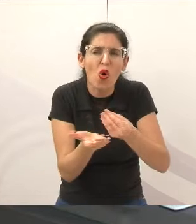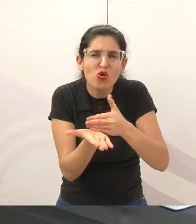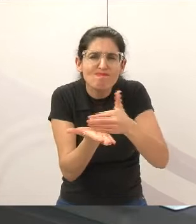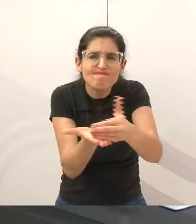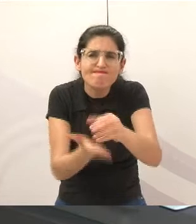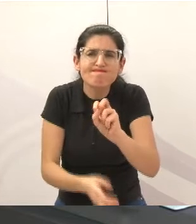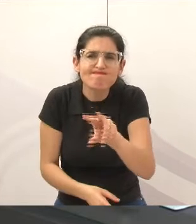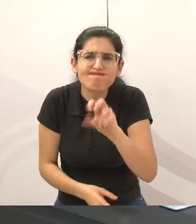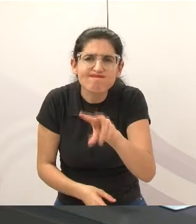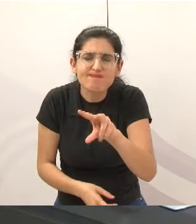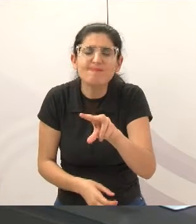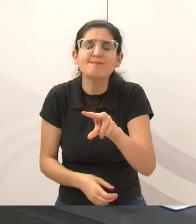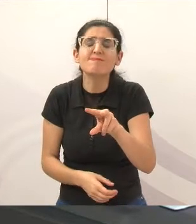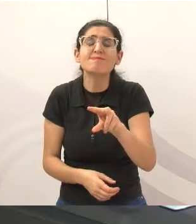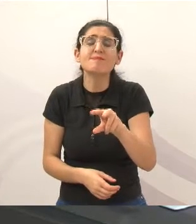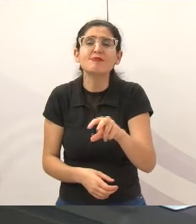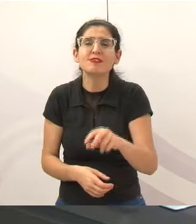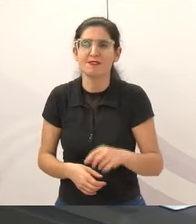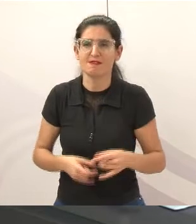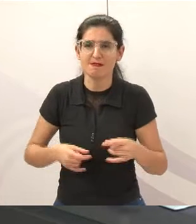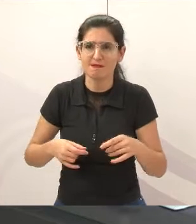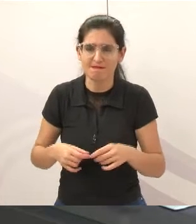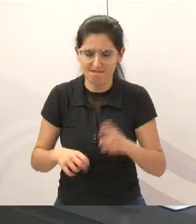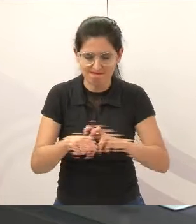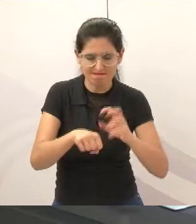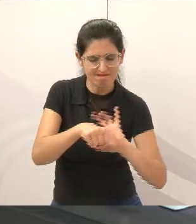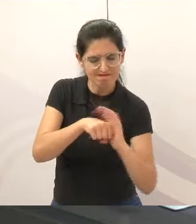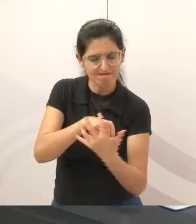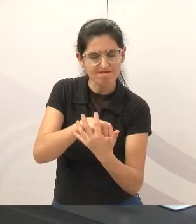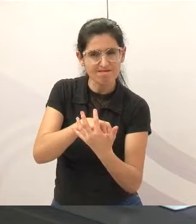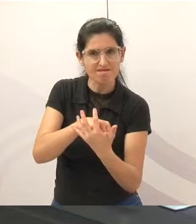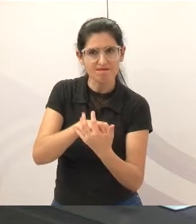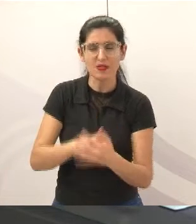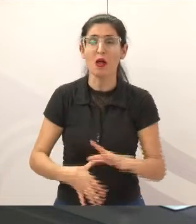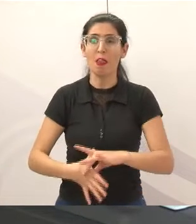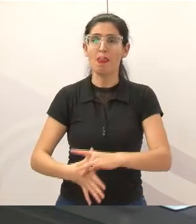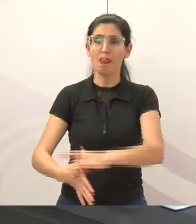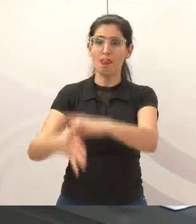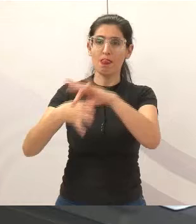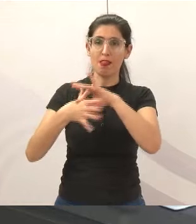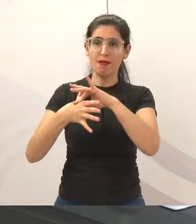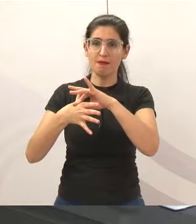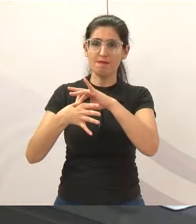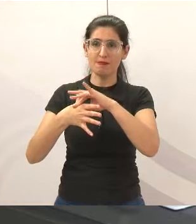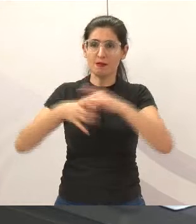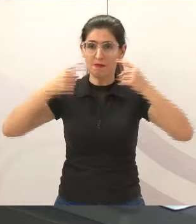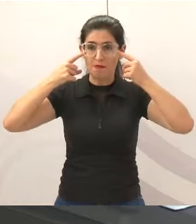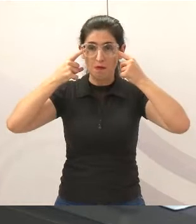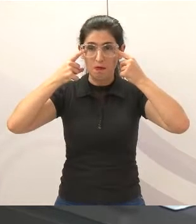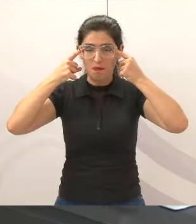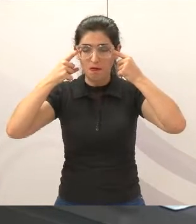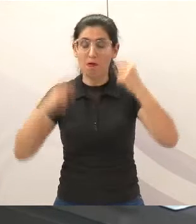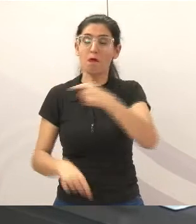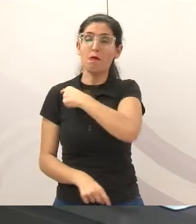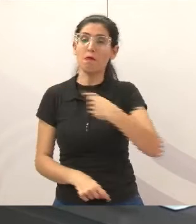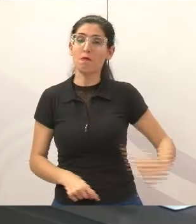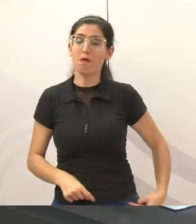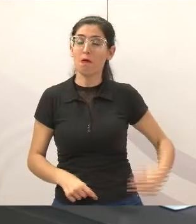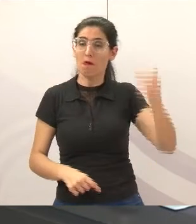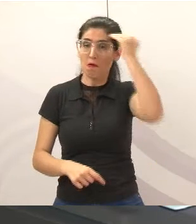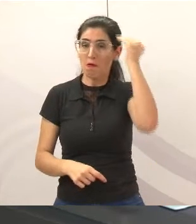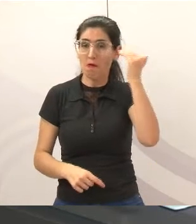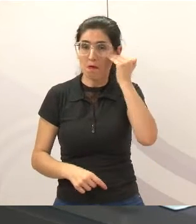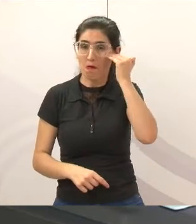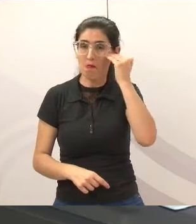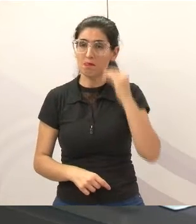pergunta. Líderes do Ocidente estão pressionando o governo comunista para que eles falem, para que eles